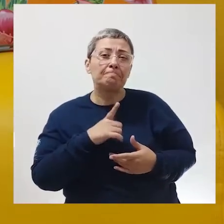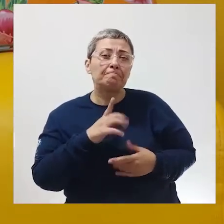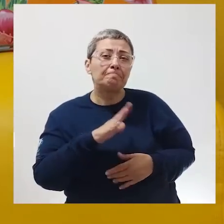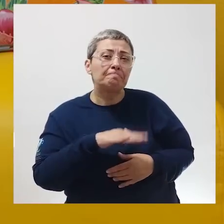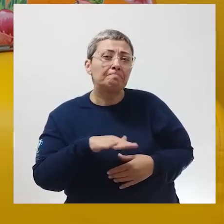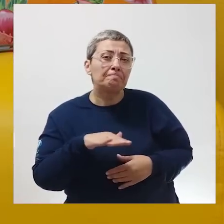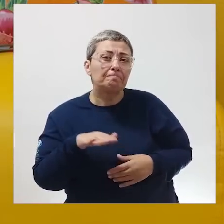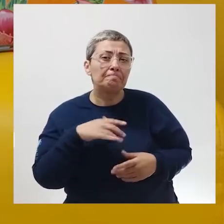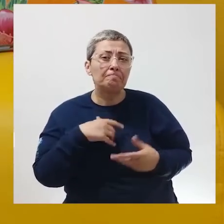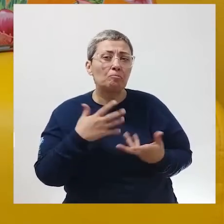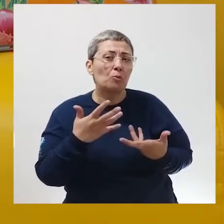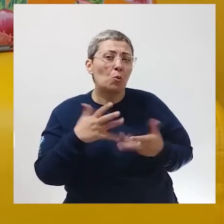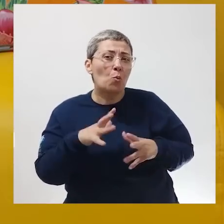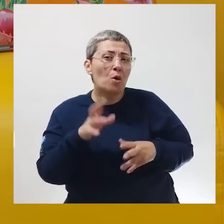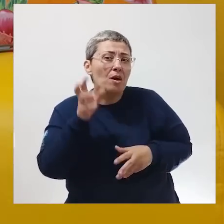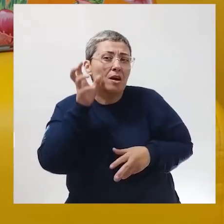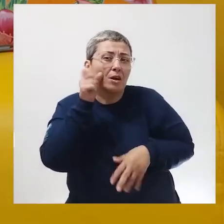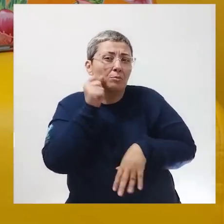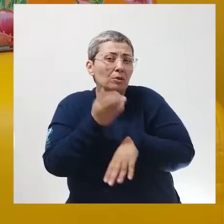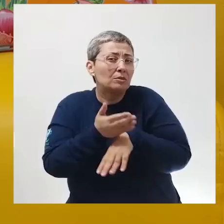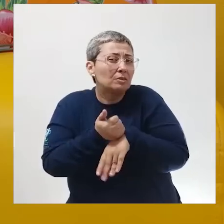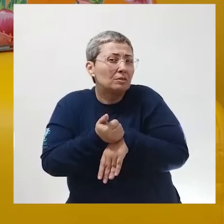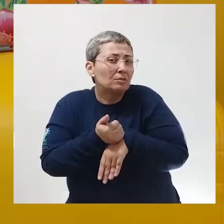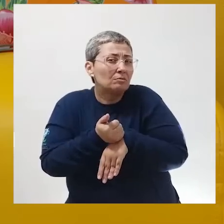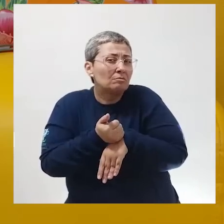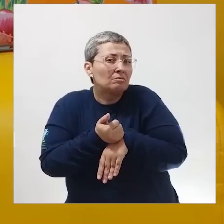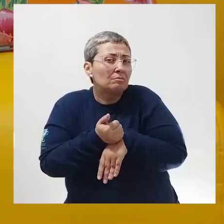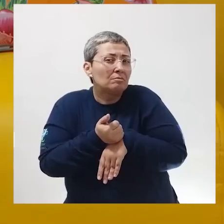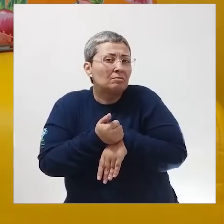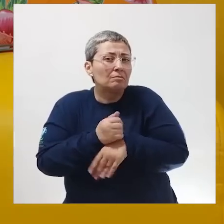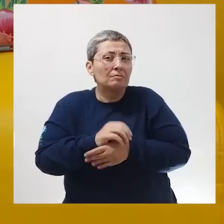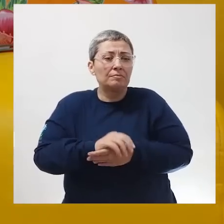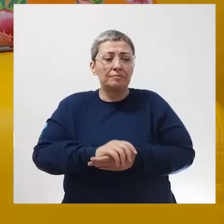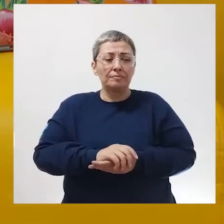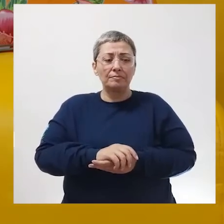Tem criança que não quer dormir cedo?